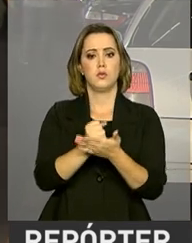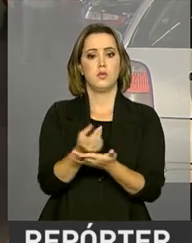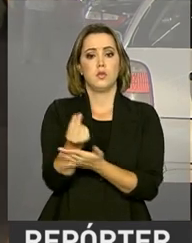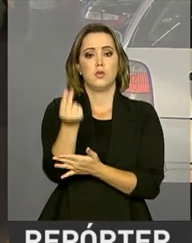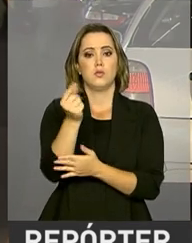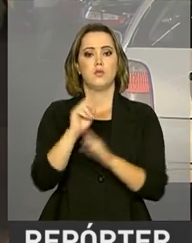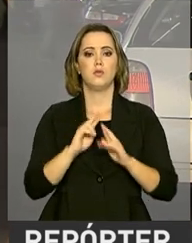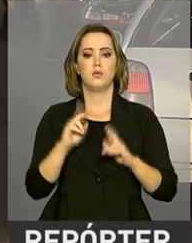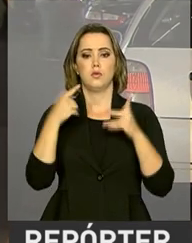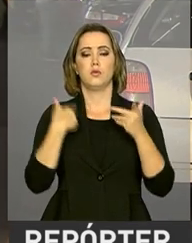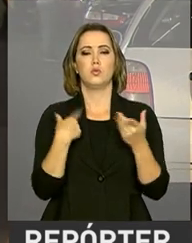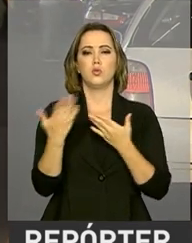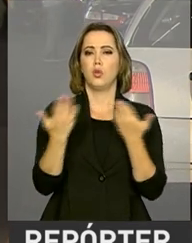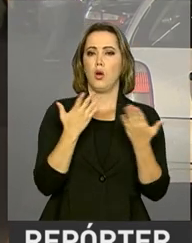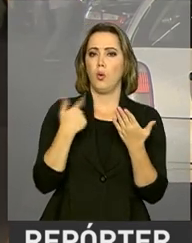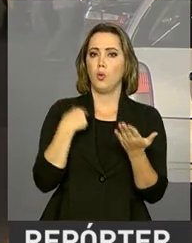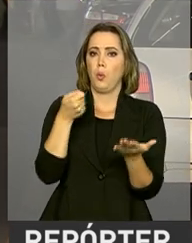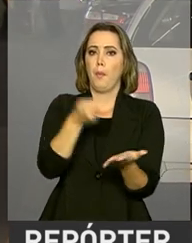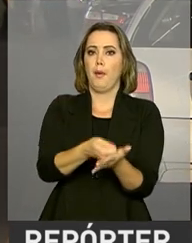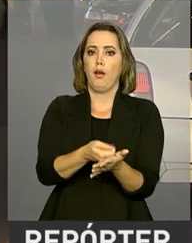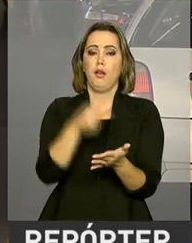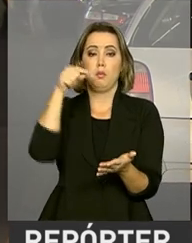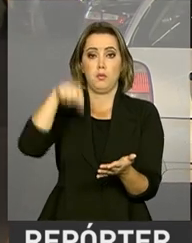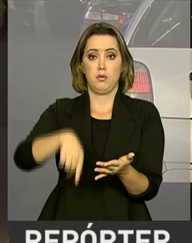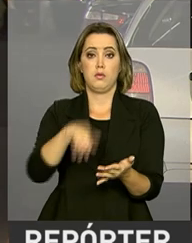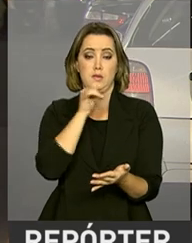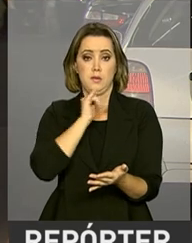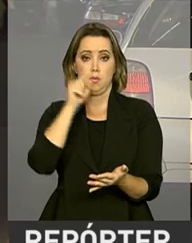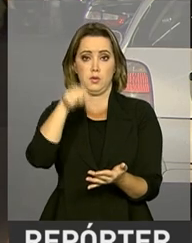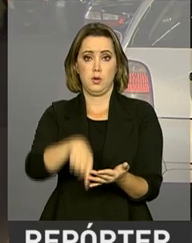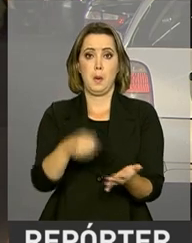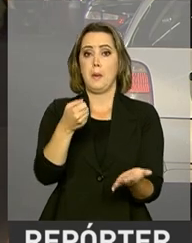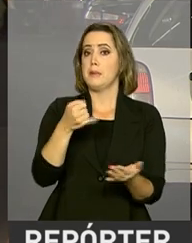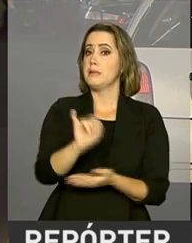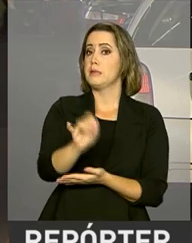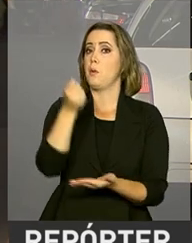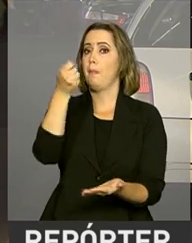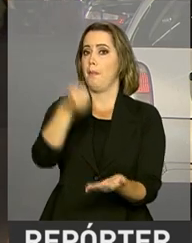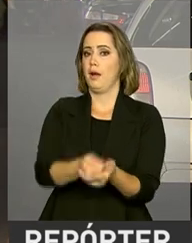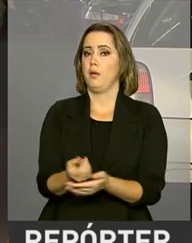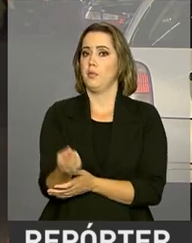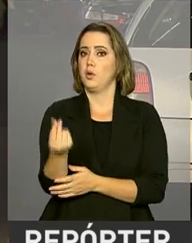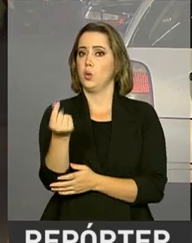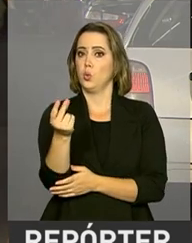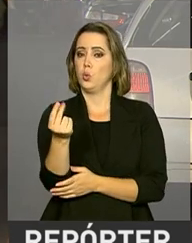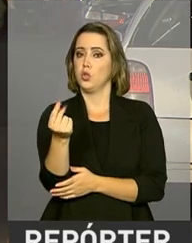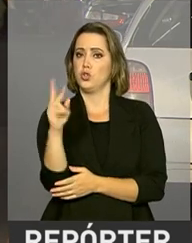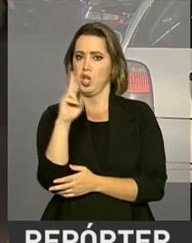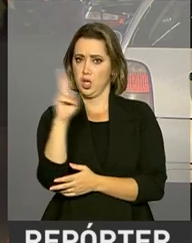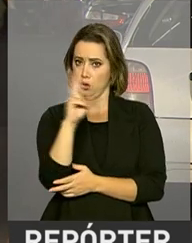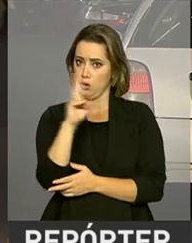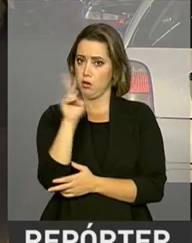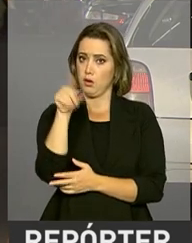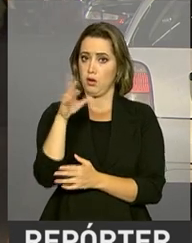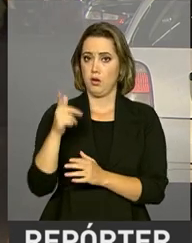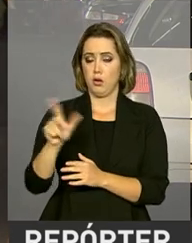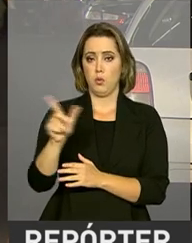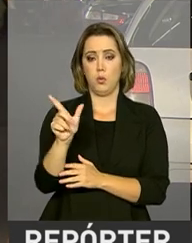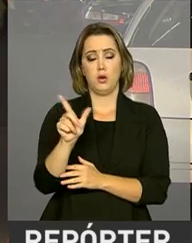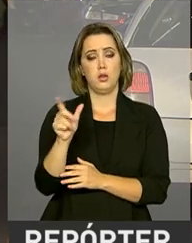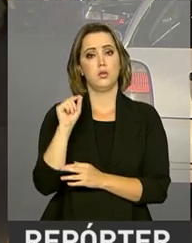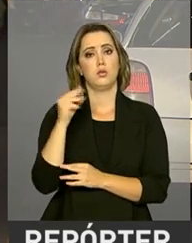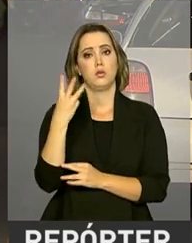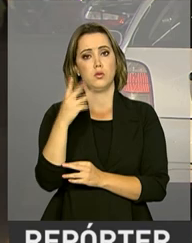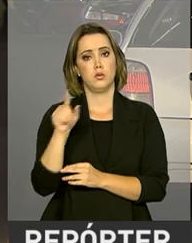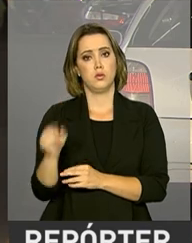de acordo com o tipo de pagamento o caso disse aqui quando o pagamento é feito em dinheiro o valor do litro da gasolina sai a 3